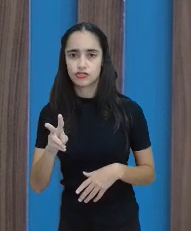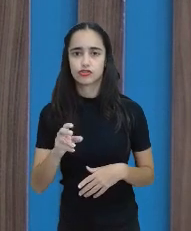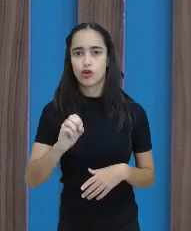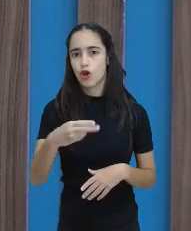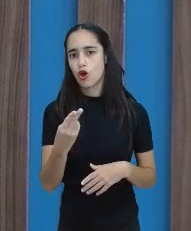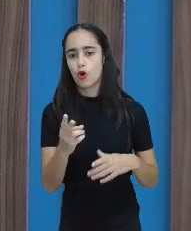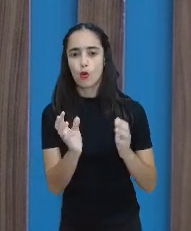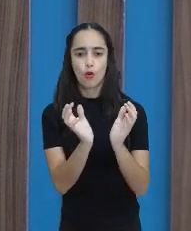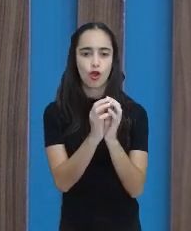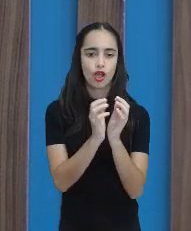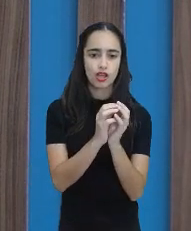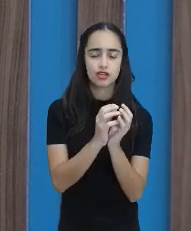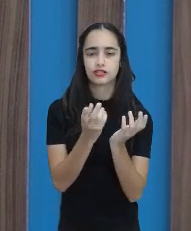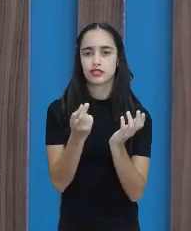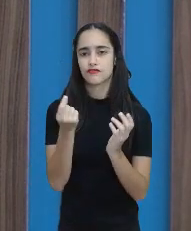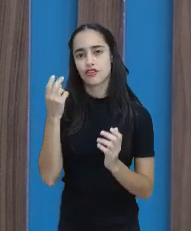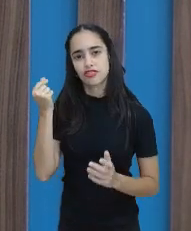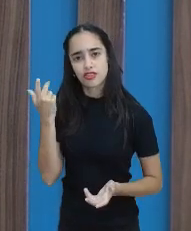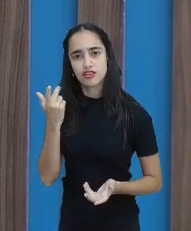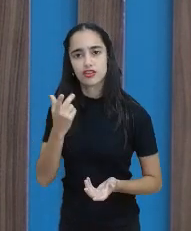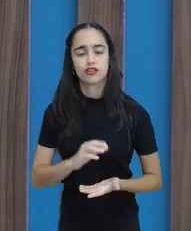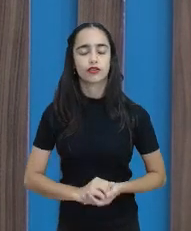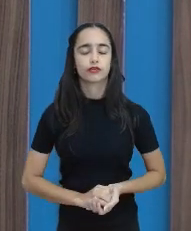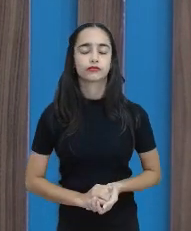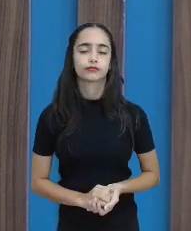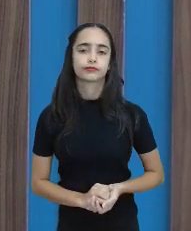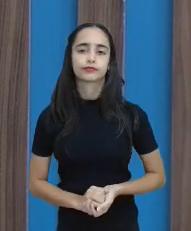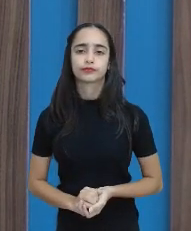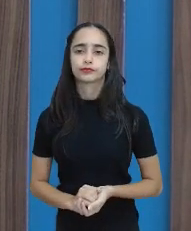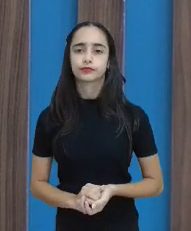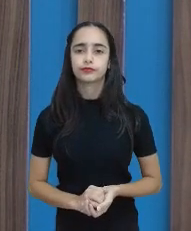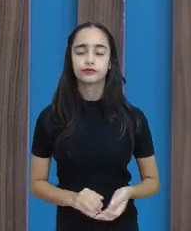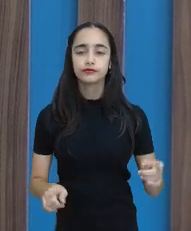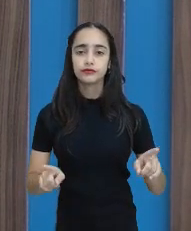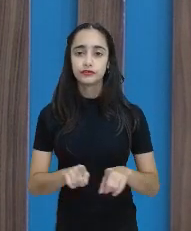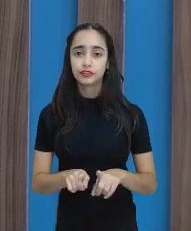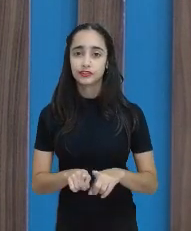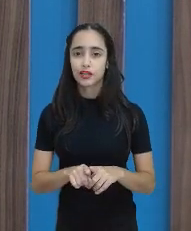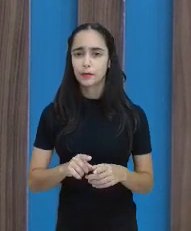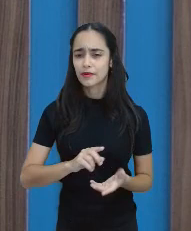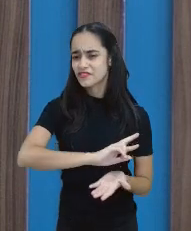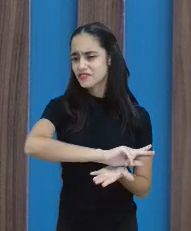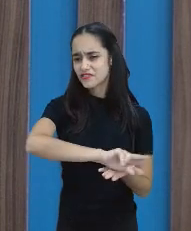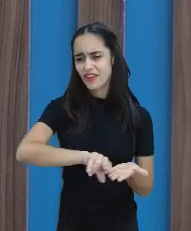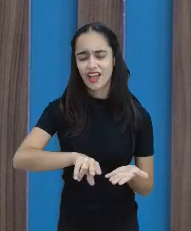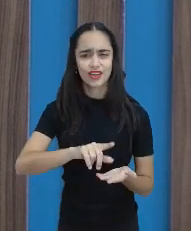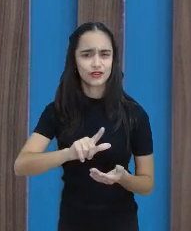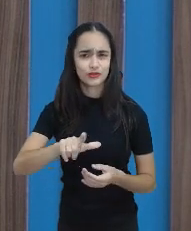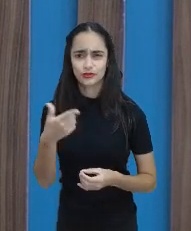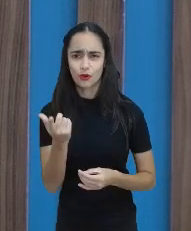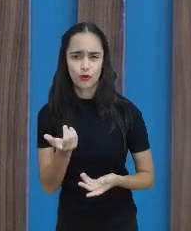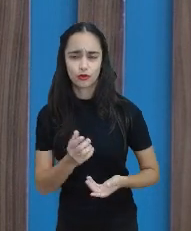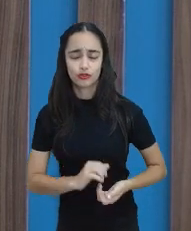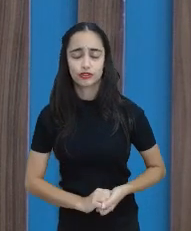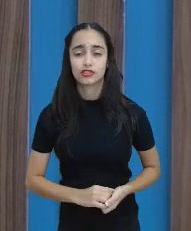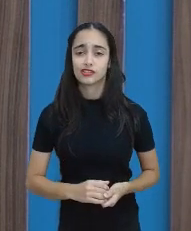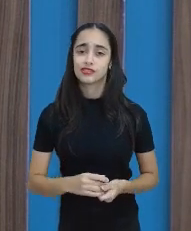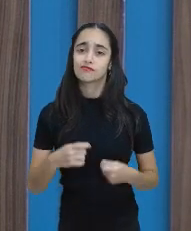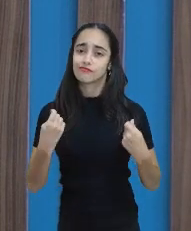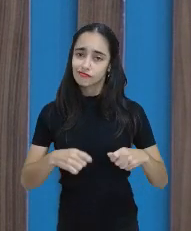Antigo, e aí a gente parte aqui para a Ilha do Leite, né? Ilha da Joana Bezerra, são necessidades